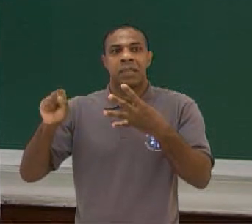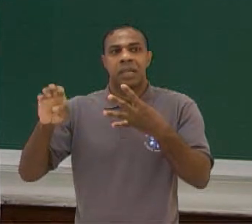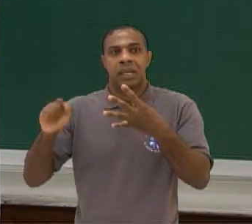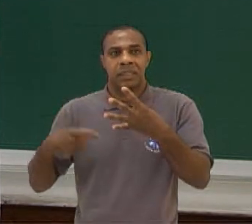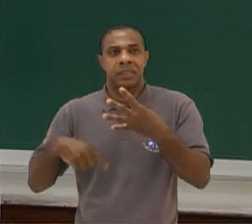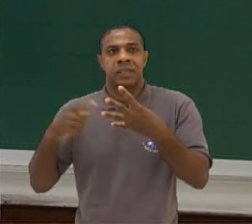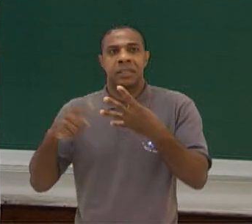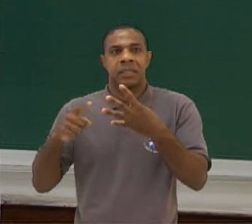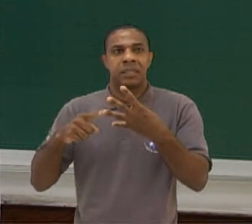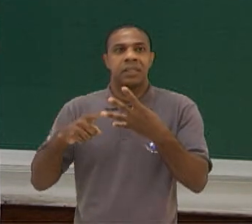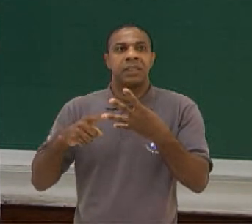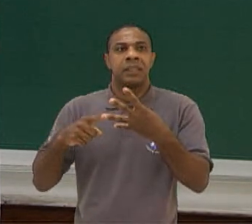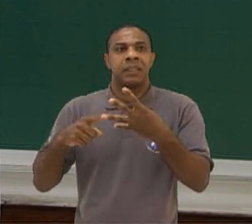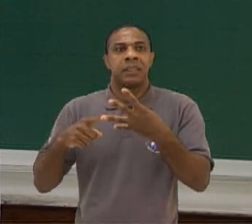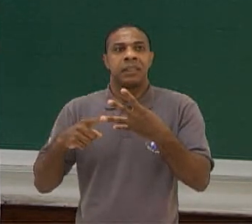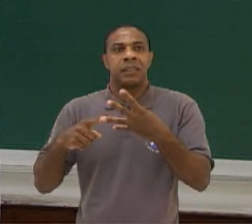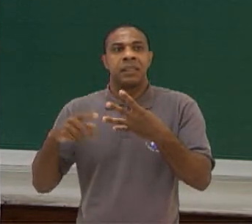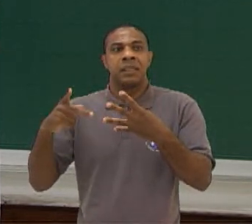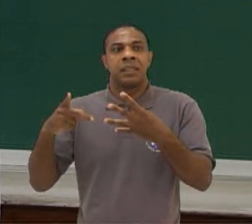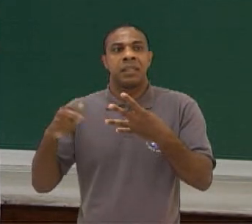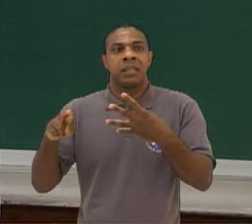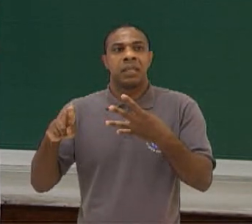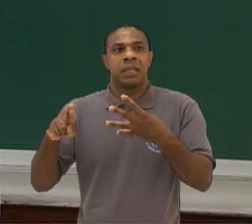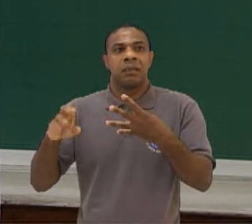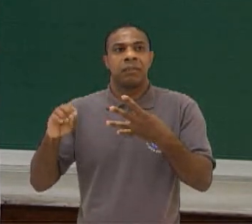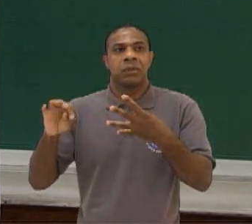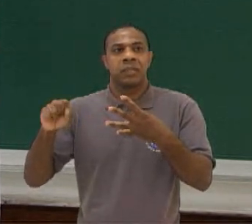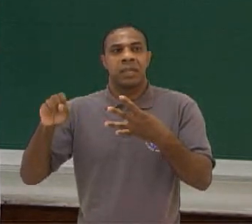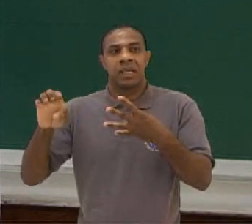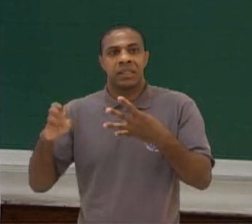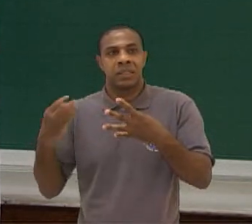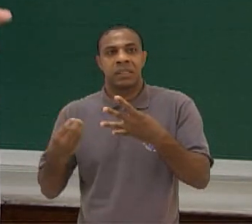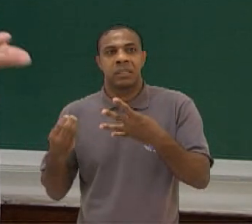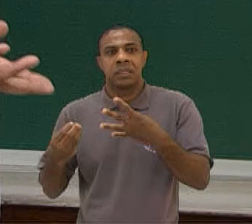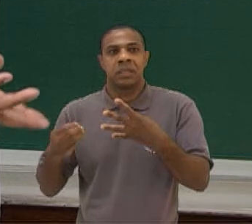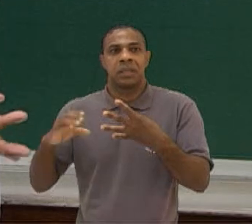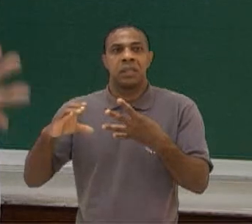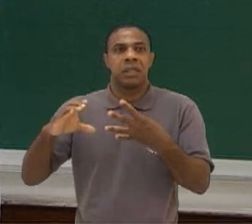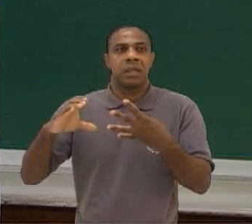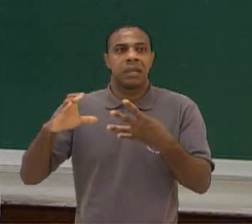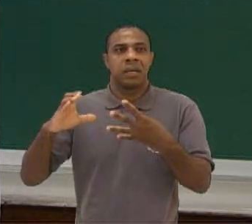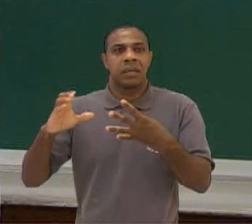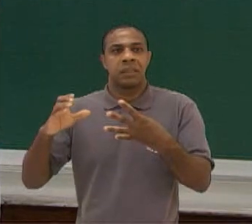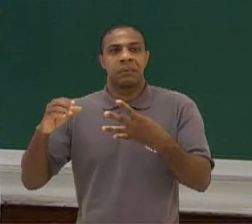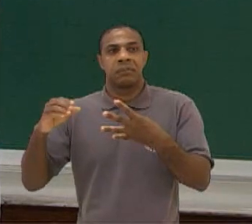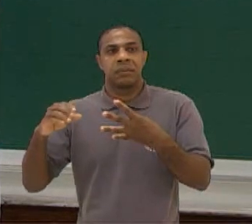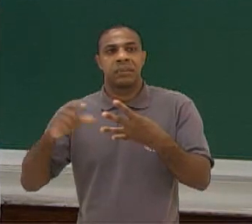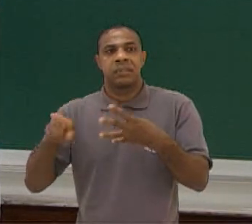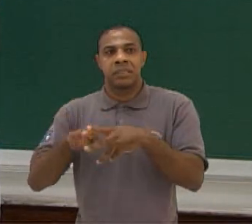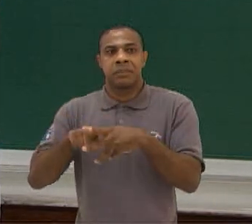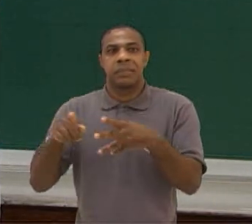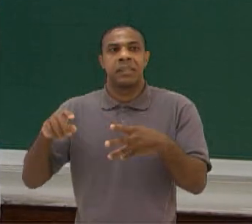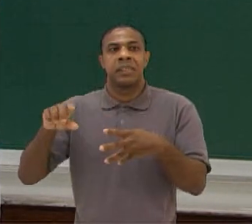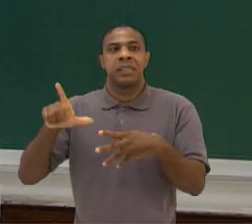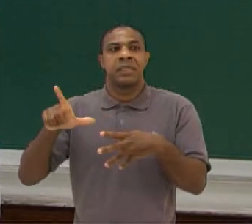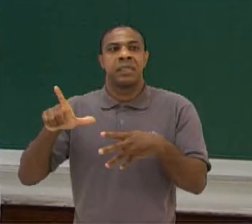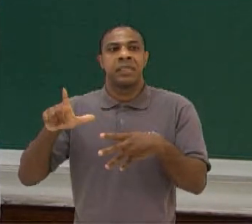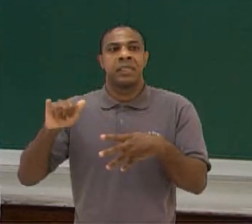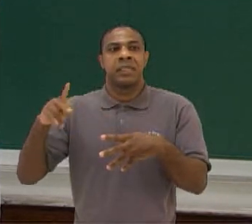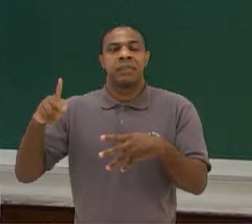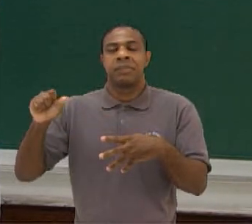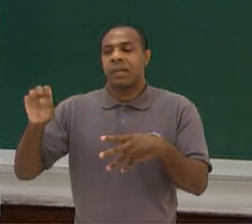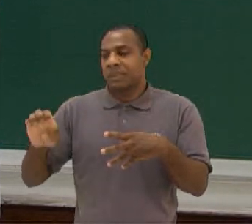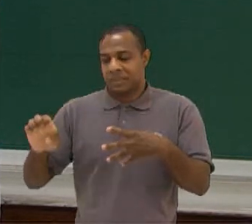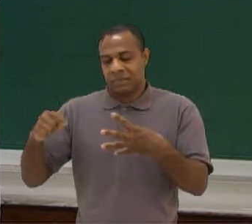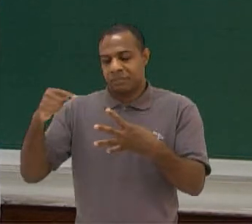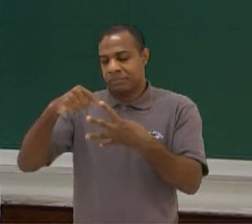degradam proteínas. E proteases, como, por exemplo, a carboxipeptidase e a lipase. Protease degrada a